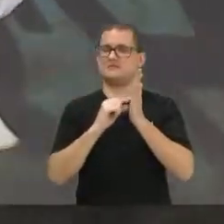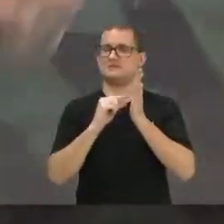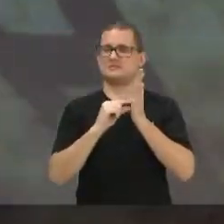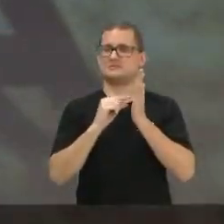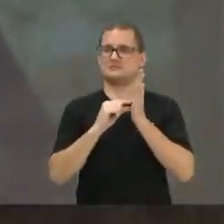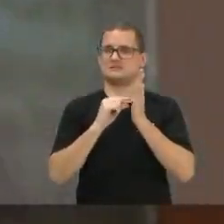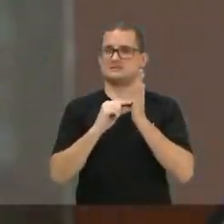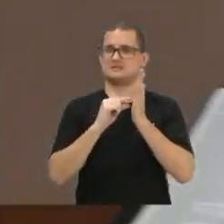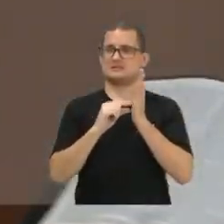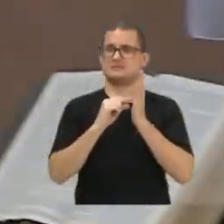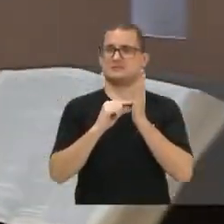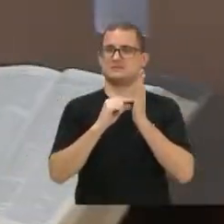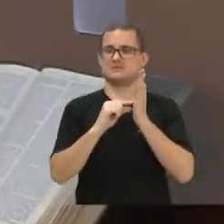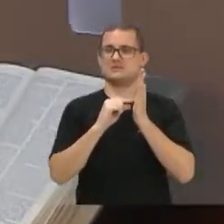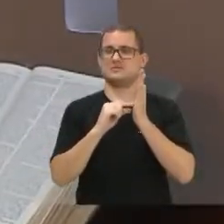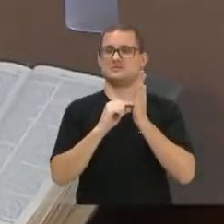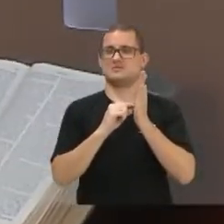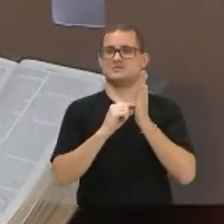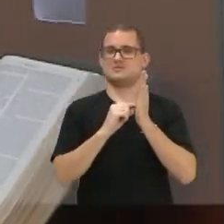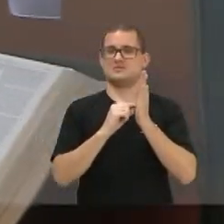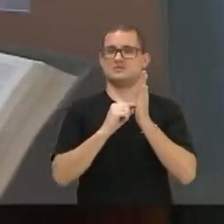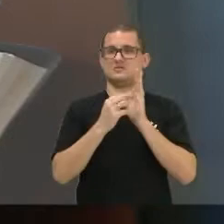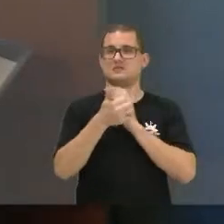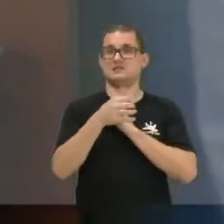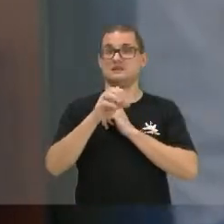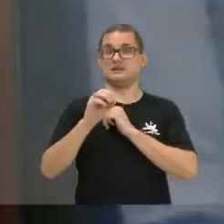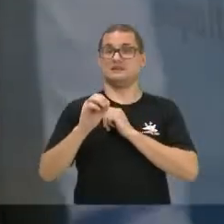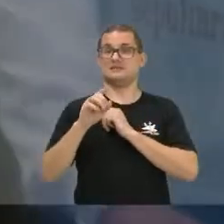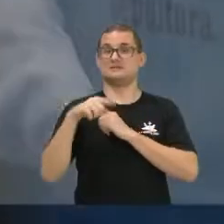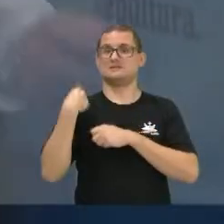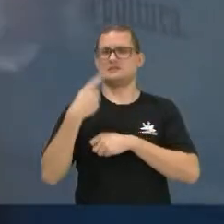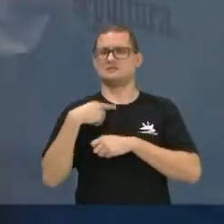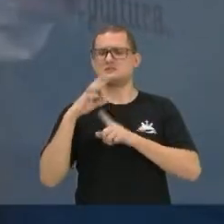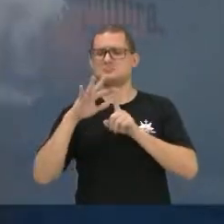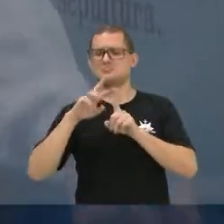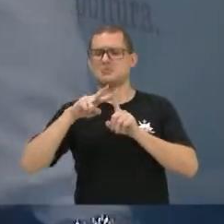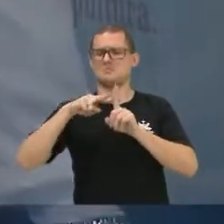20 que começaremos a perceber outra perspectiva